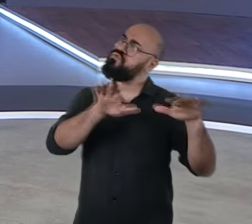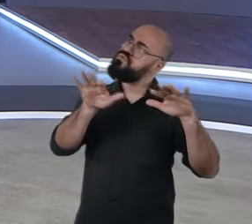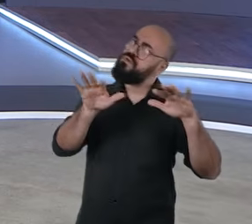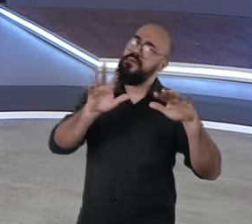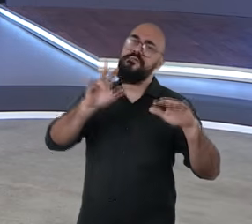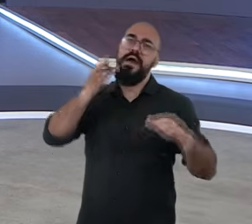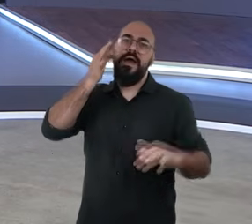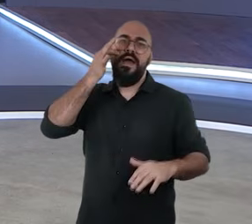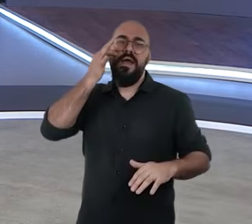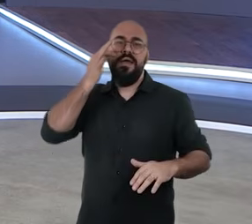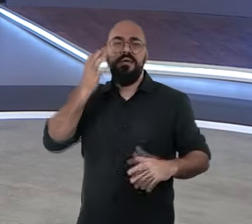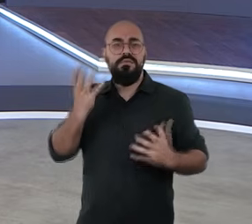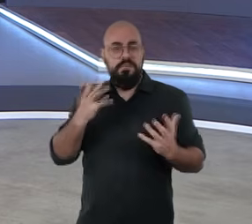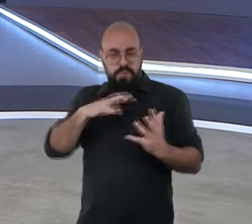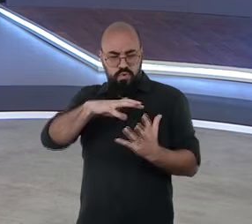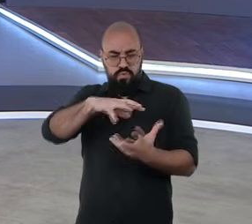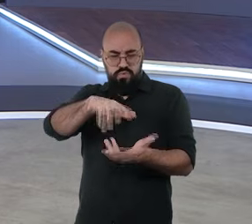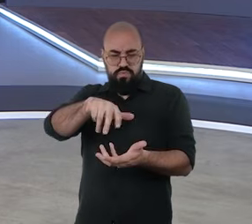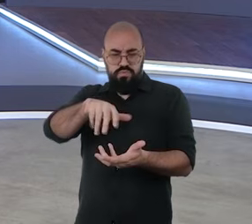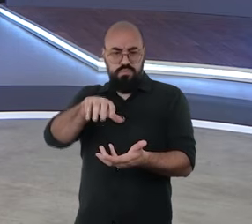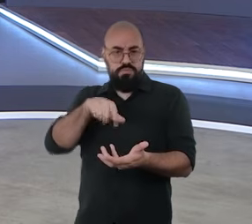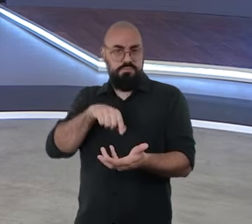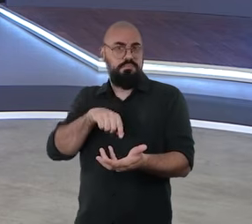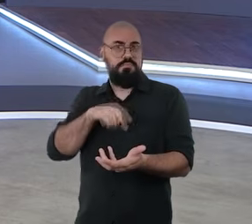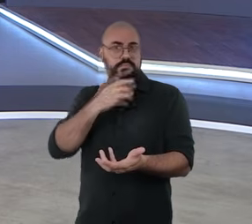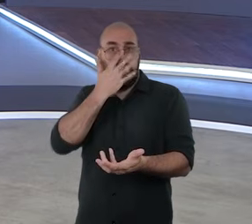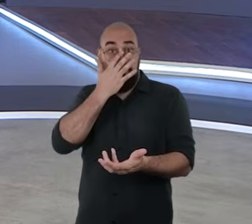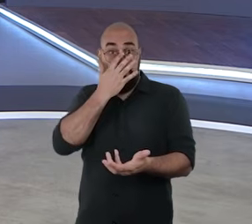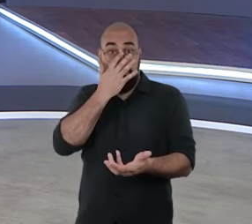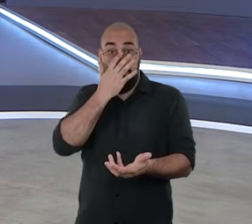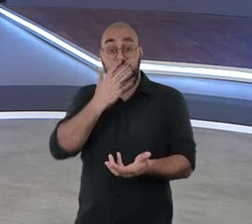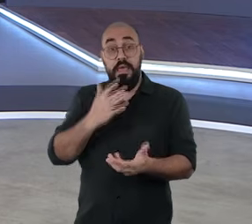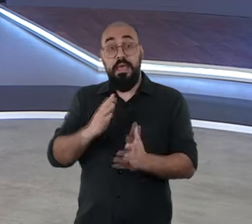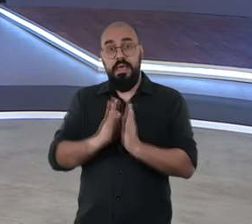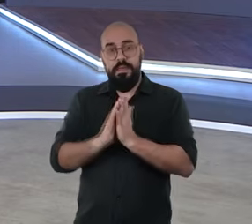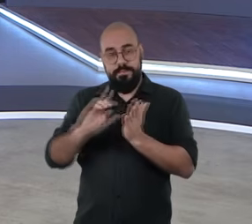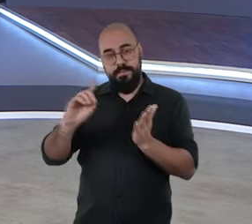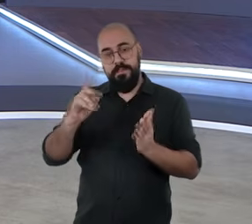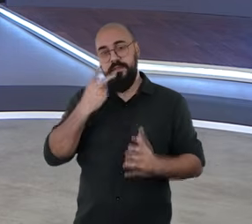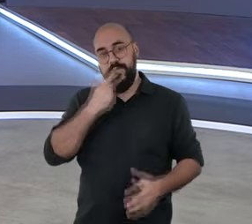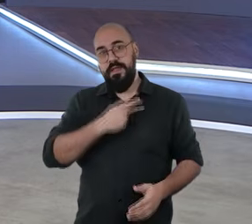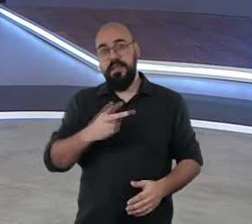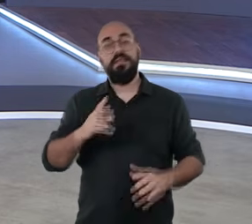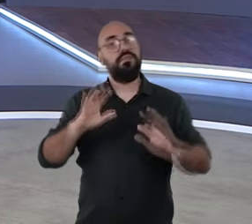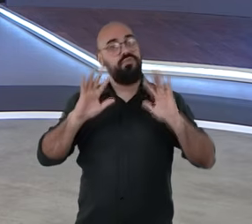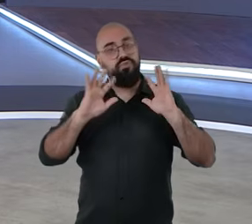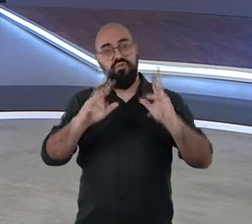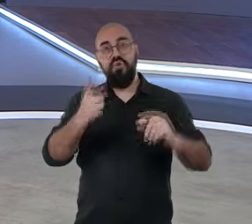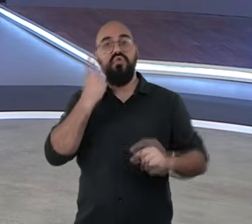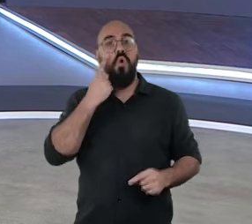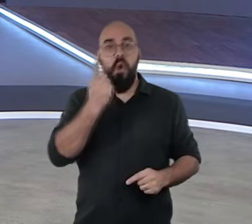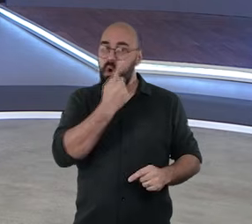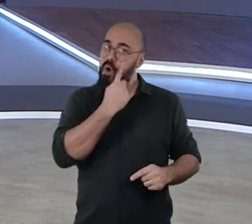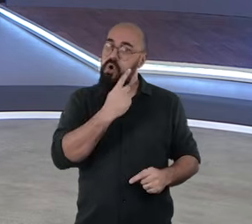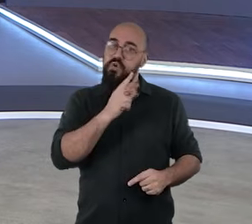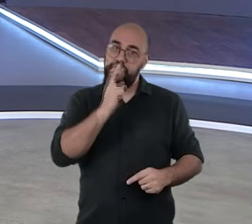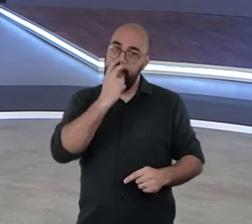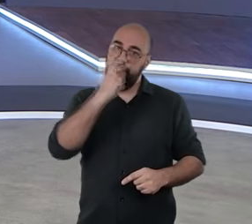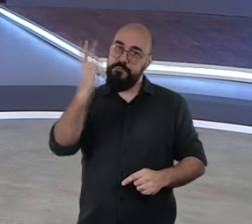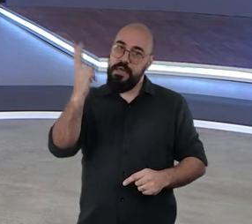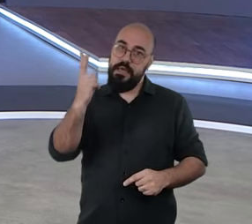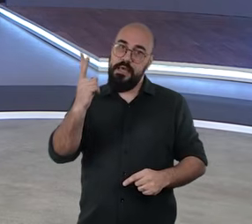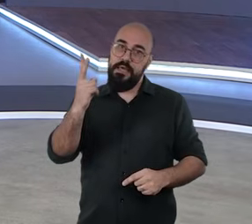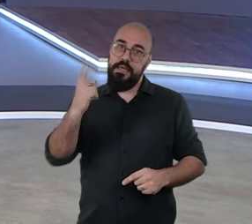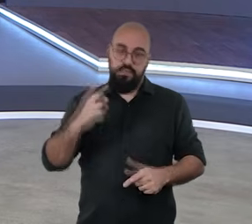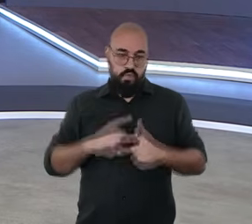a volta de Jesus simultaneamente se o mundo é redondo? A Bíblia afirma que todo olho verá, e isso não é um problema para Deus.